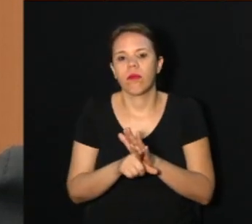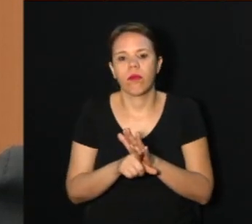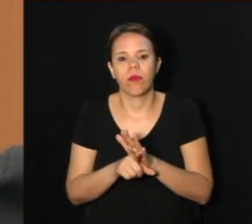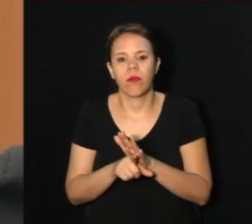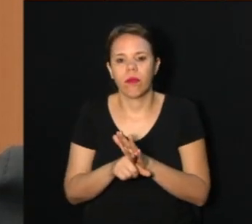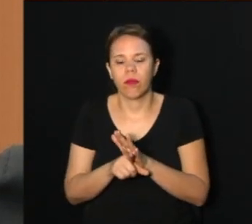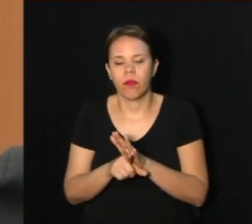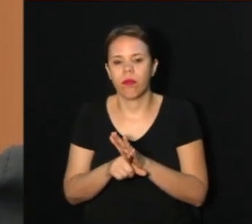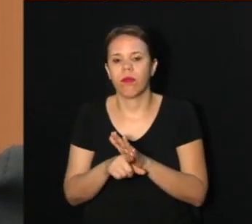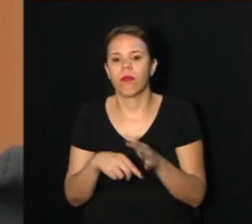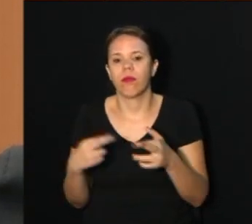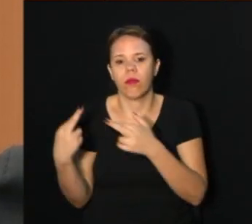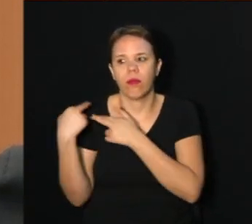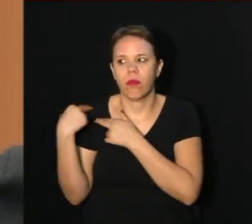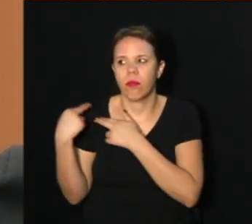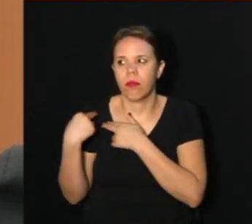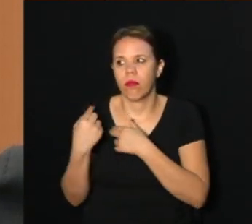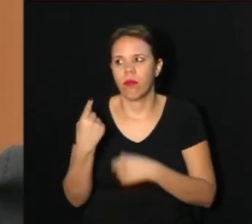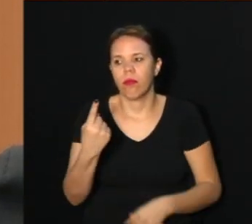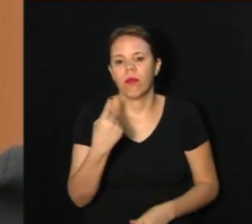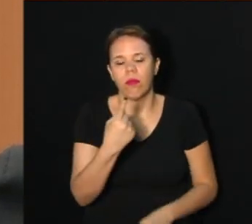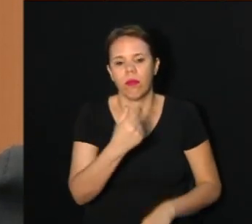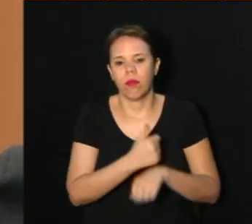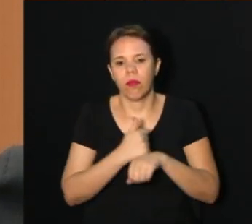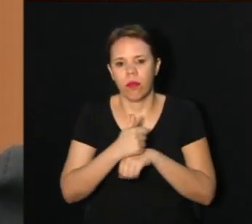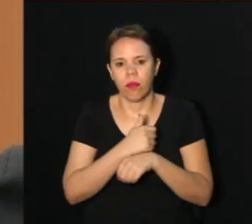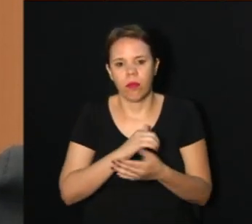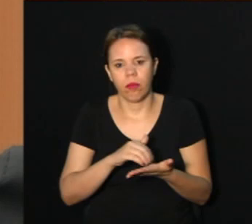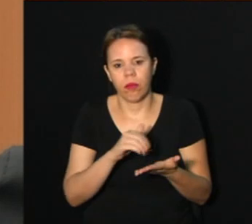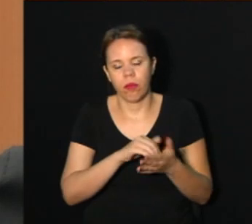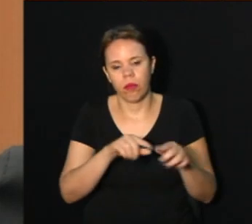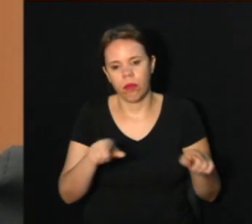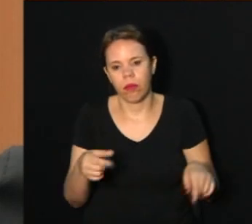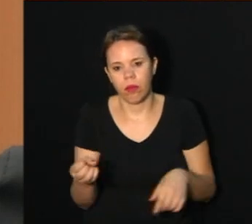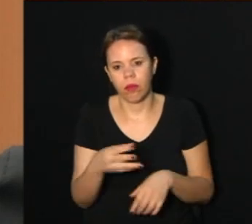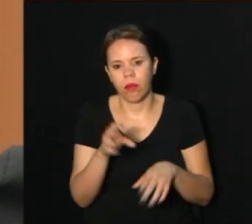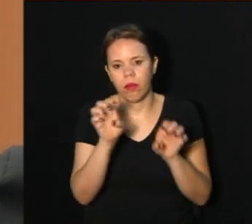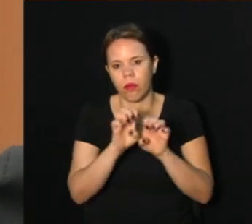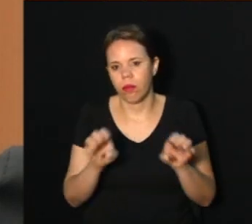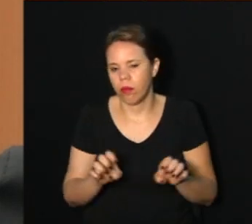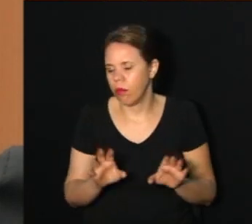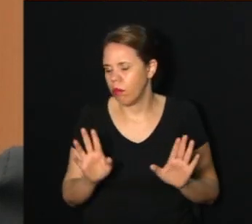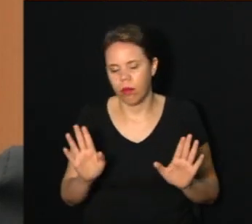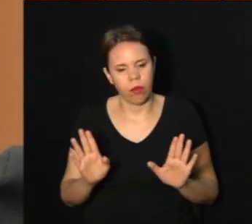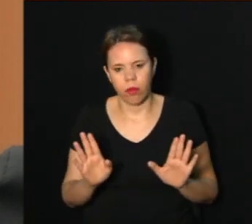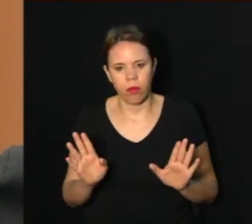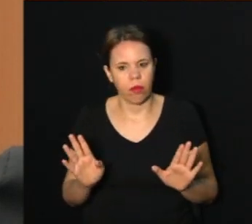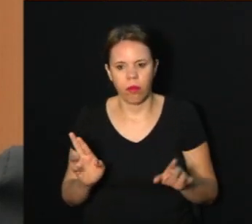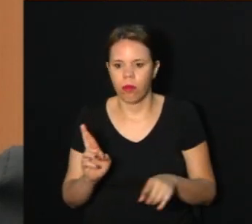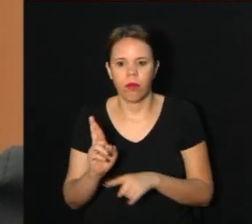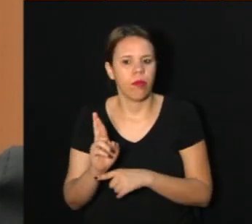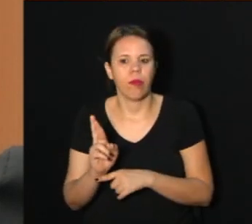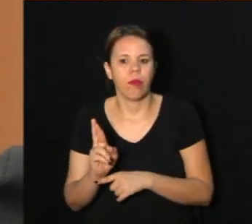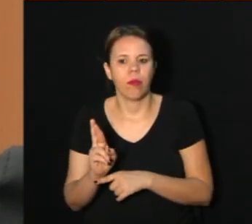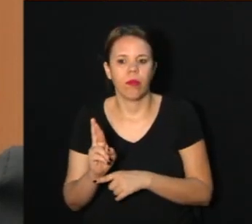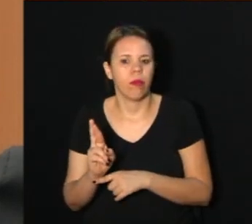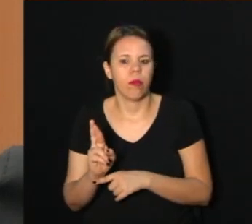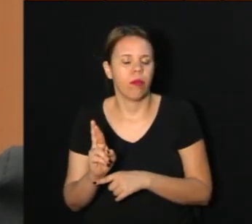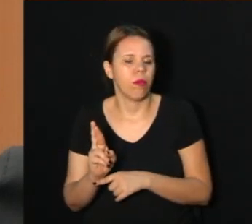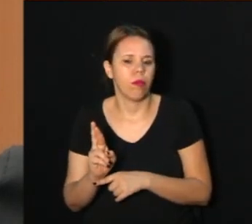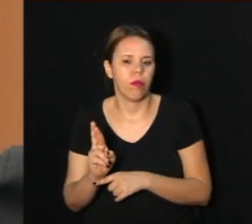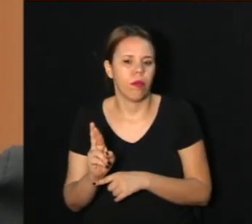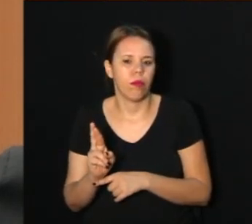a menção aos cargos e aos gabinetes, e essa nova estrutura, de maneira nenhuma representa um